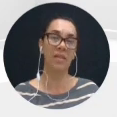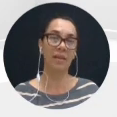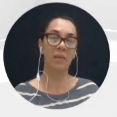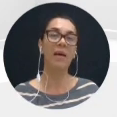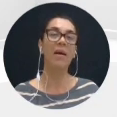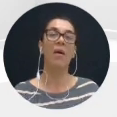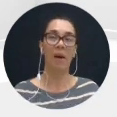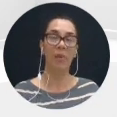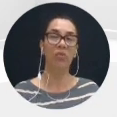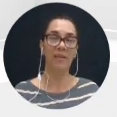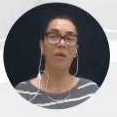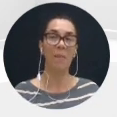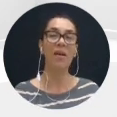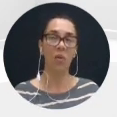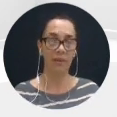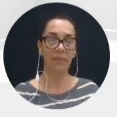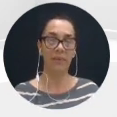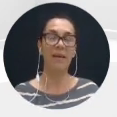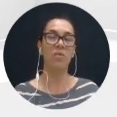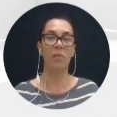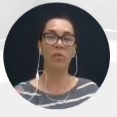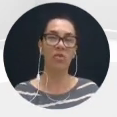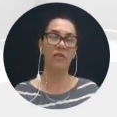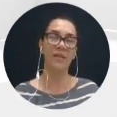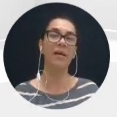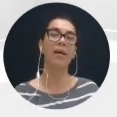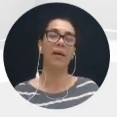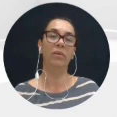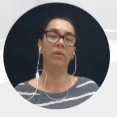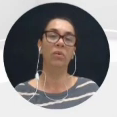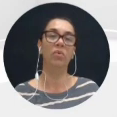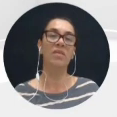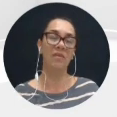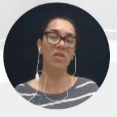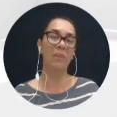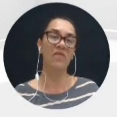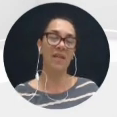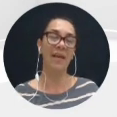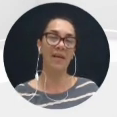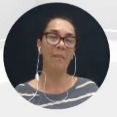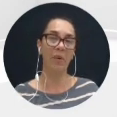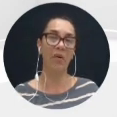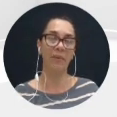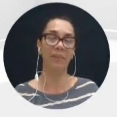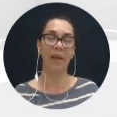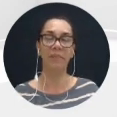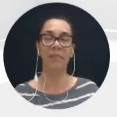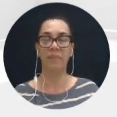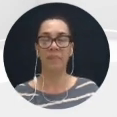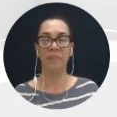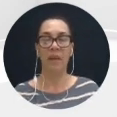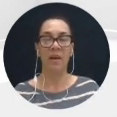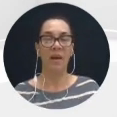nível 2, ela tem uma pontuação maior, tá? Sobre o ponto de vista dos níveis de proficiência da prova,